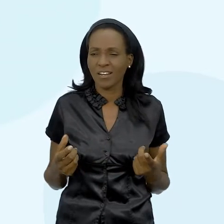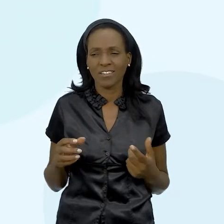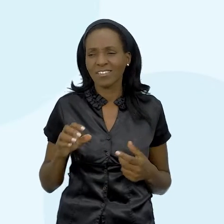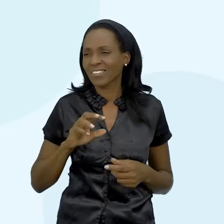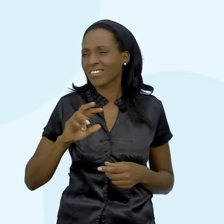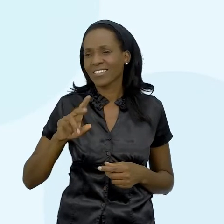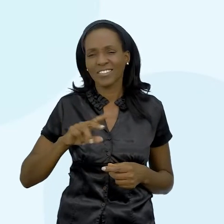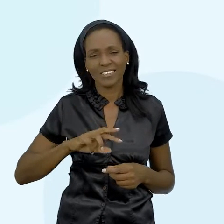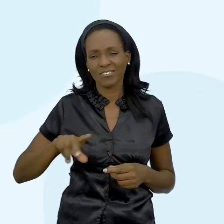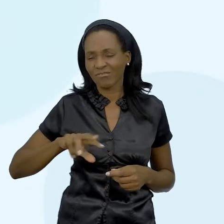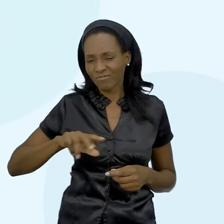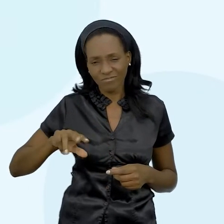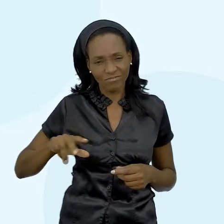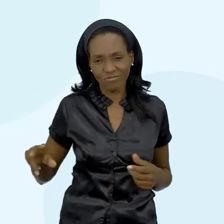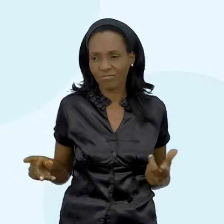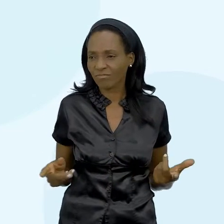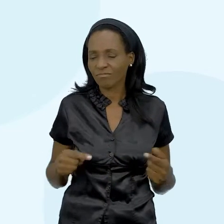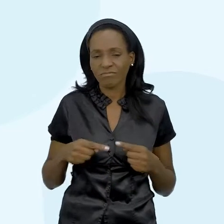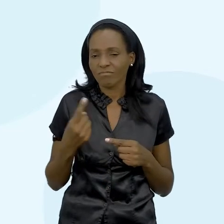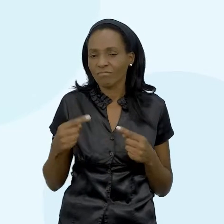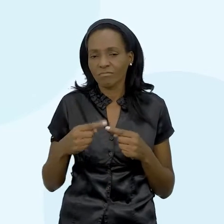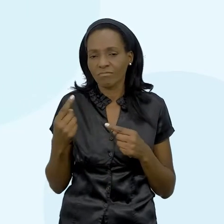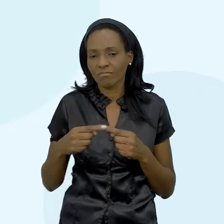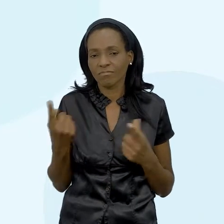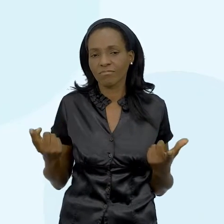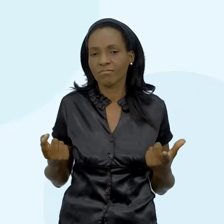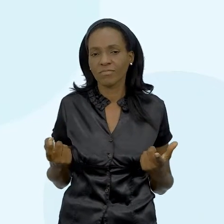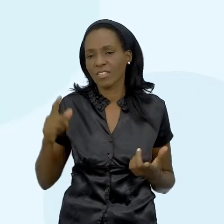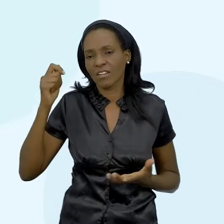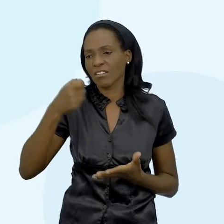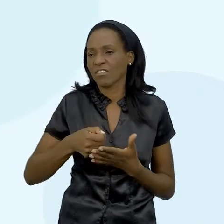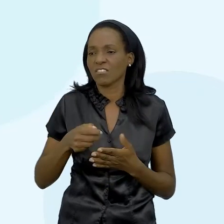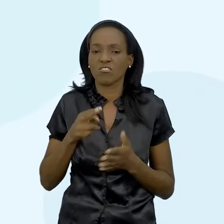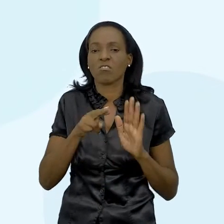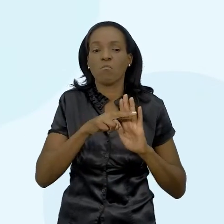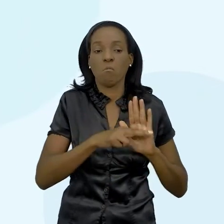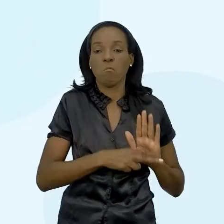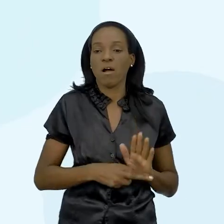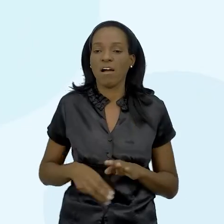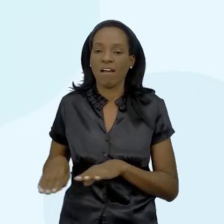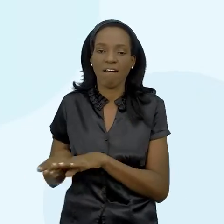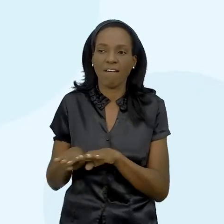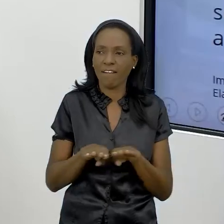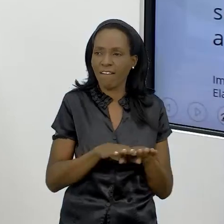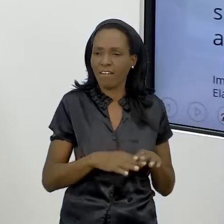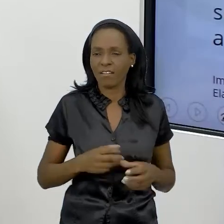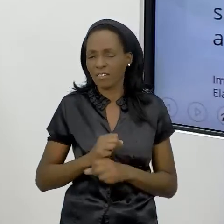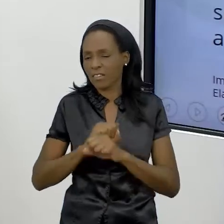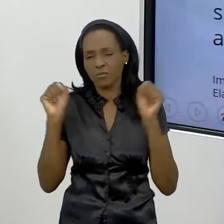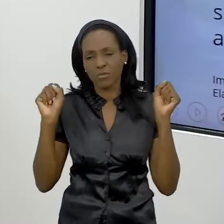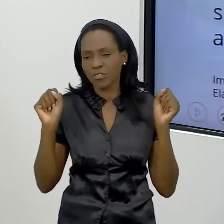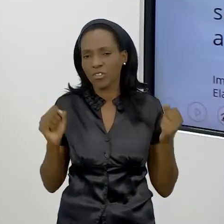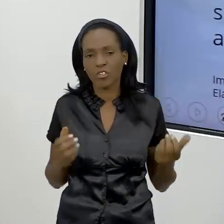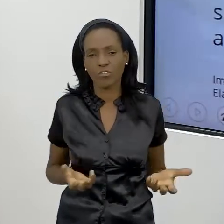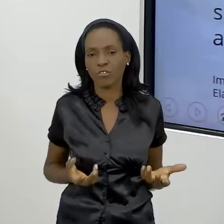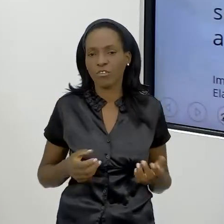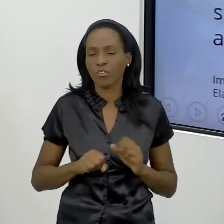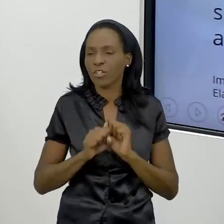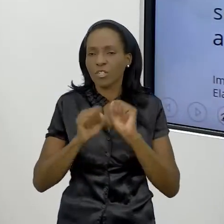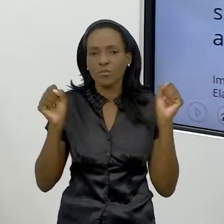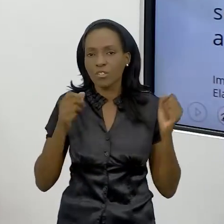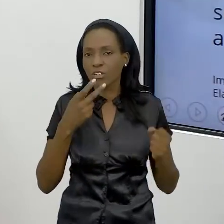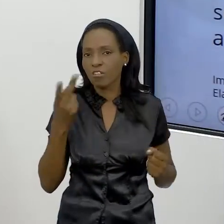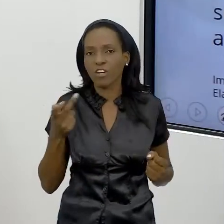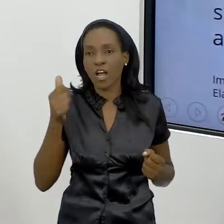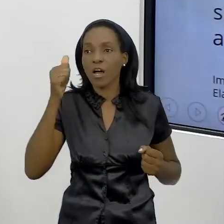uma tentativa da gente estabelecer um padrão onde é impossível estabelecer um padrão. É impossível você dizer que